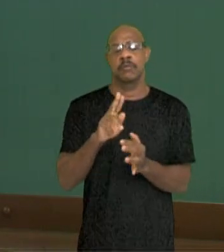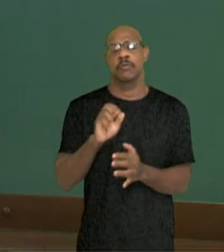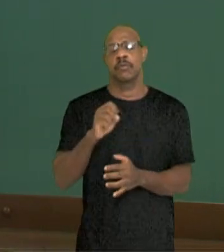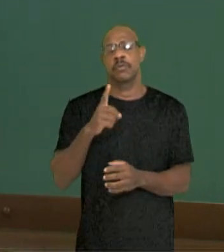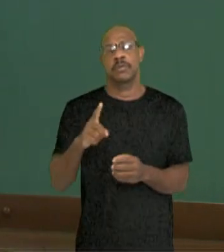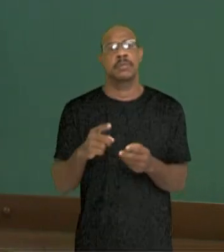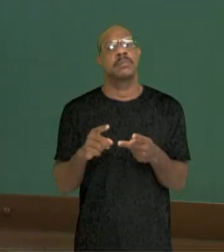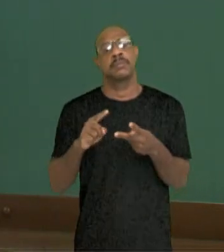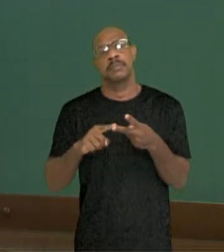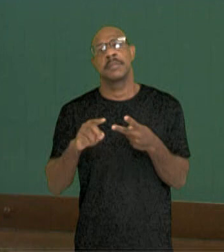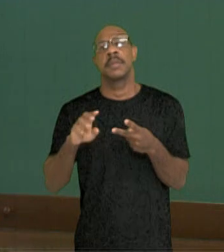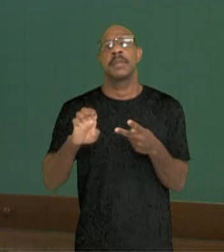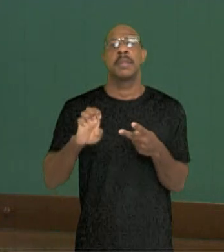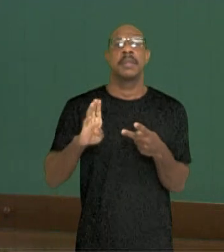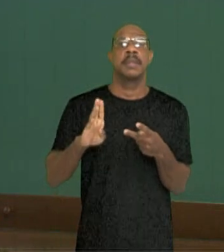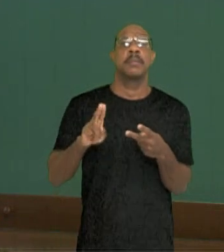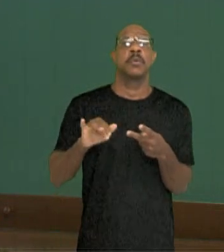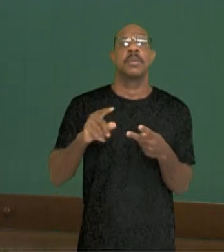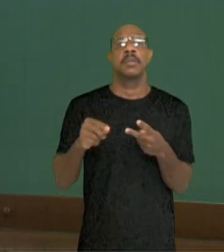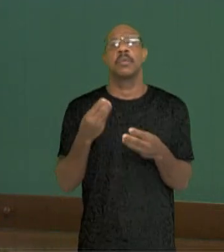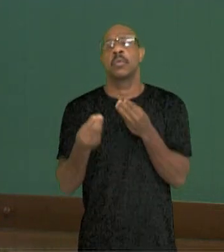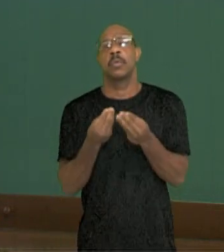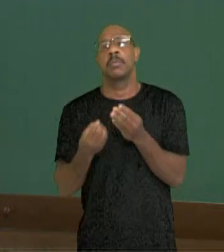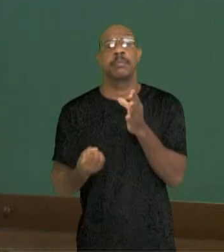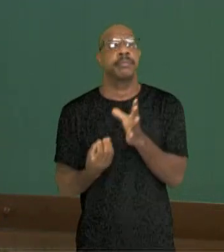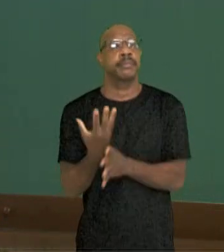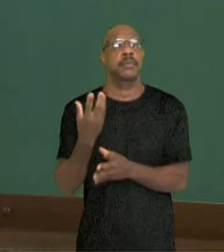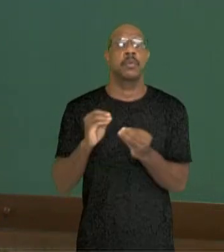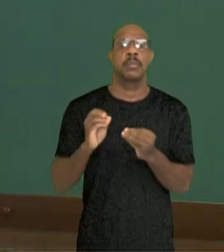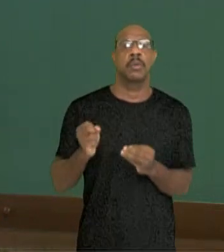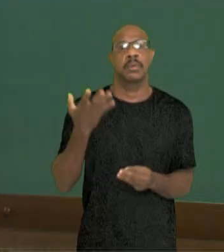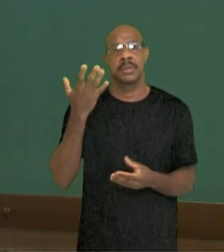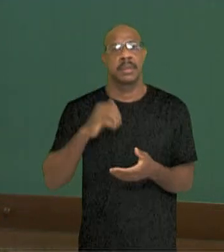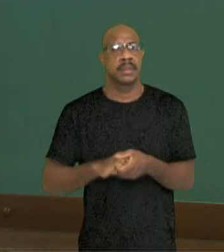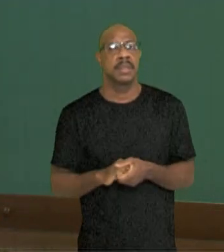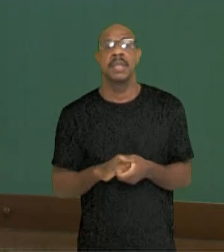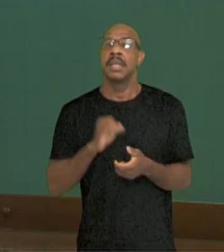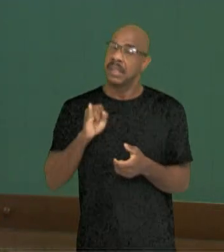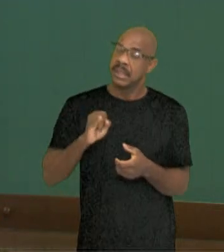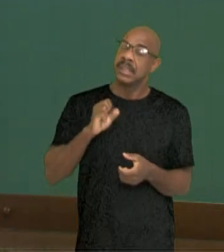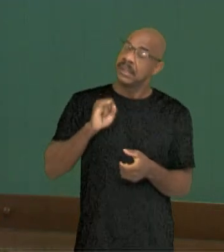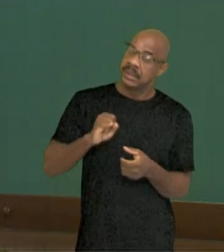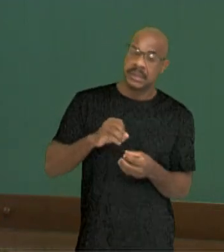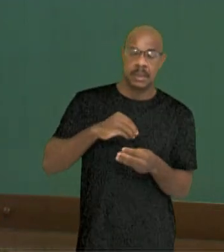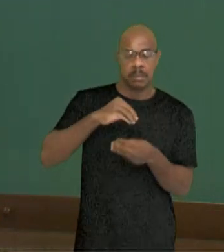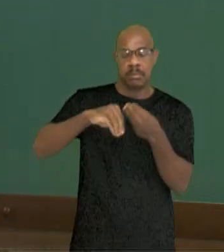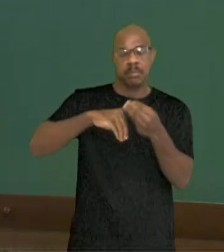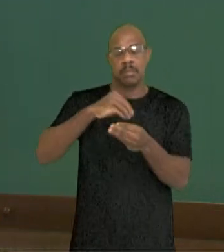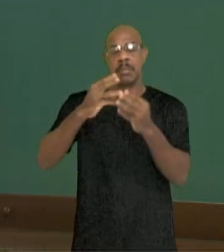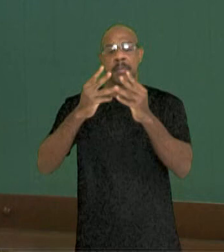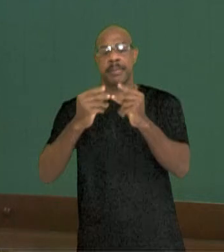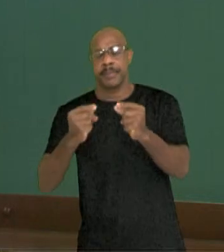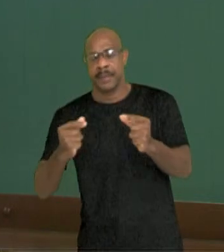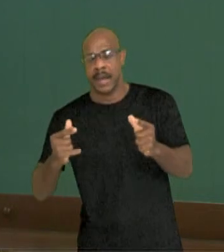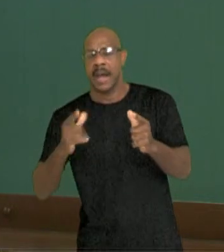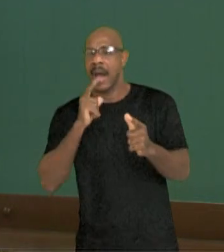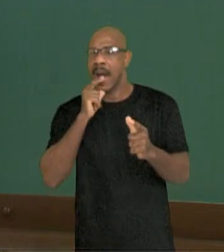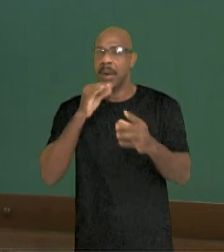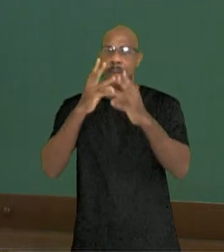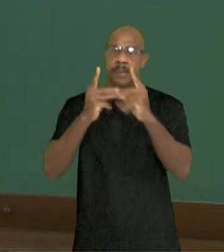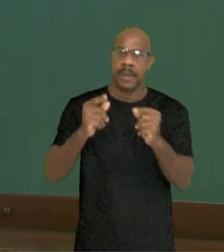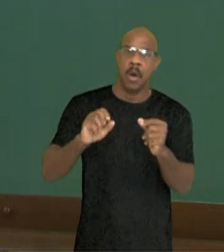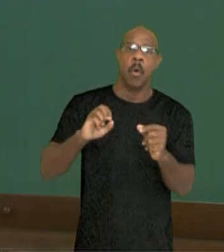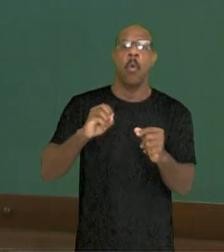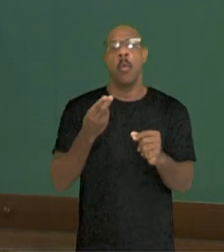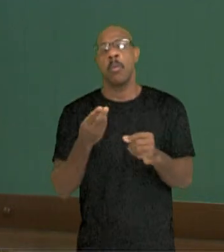resposta. E ela pergunta se essas substâncias são solúveis em água ou não. E, claro, né, justificar a resposta. Tá aqui,